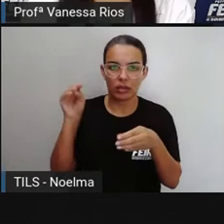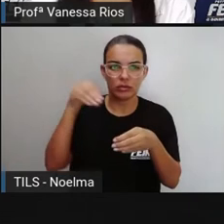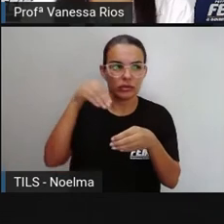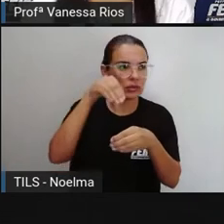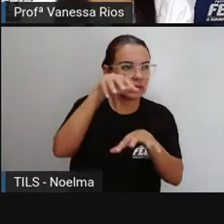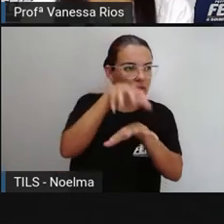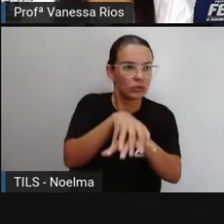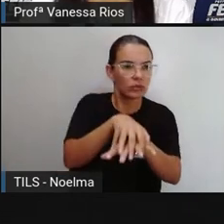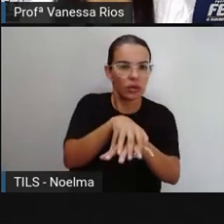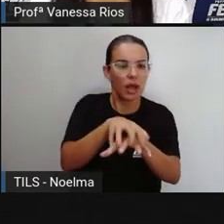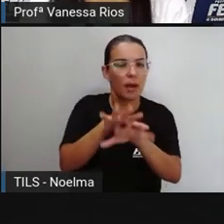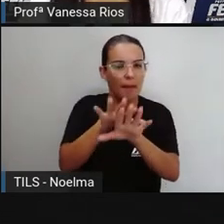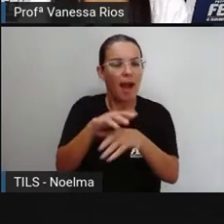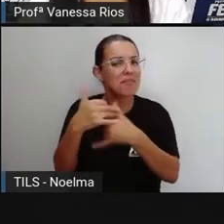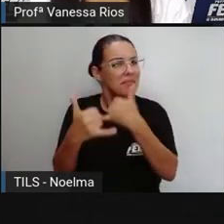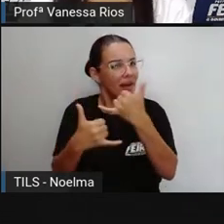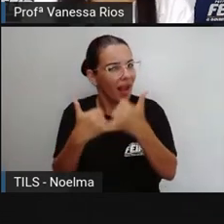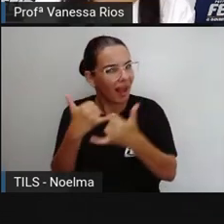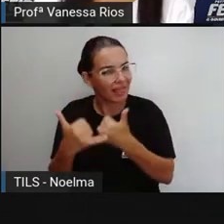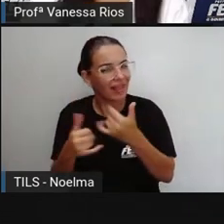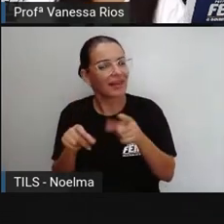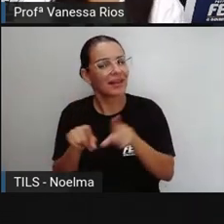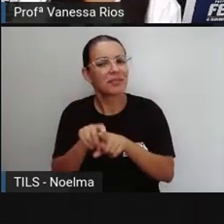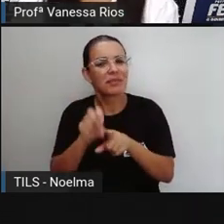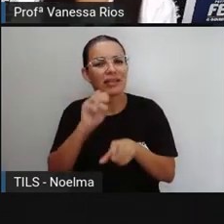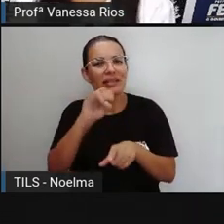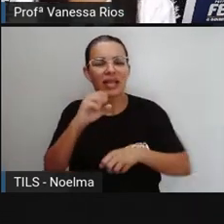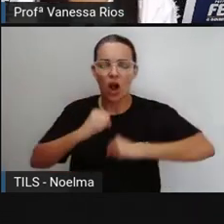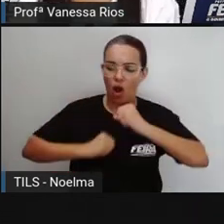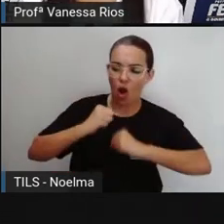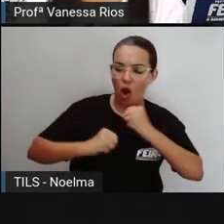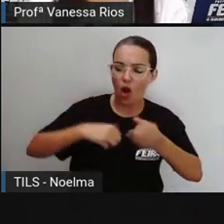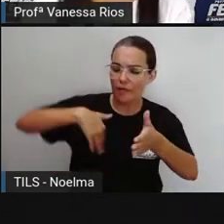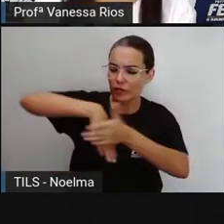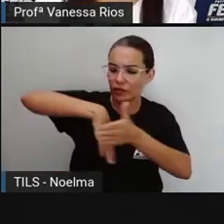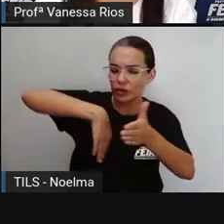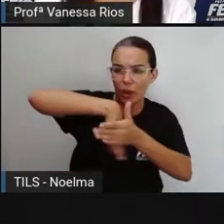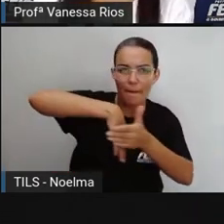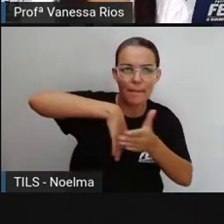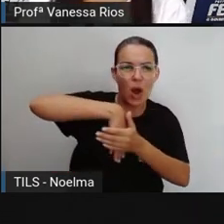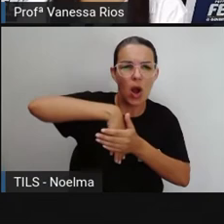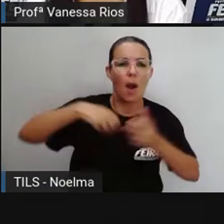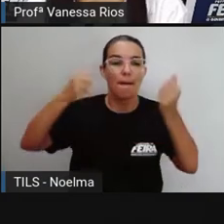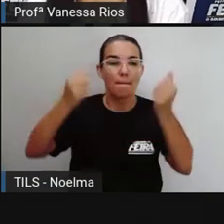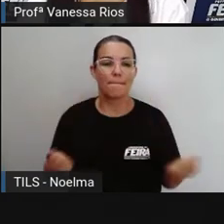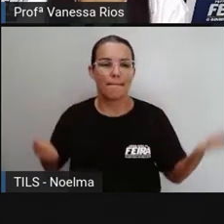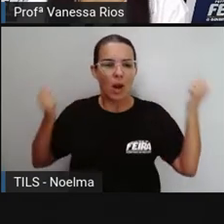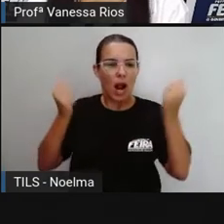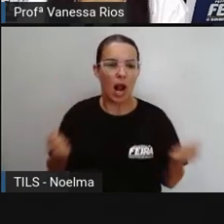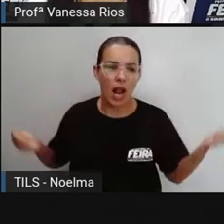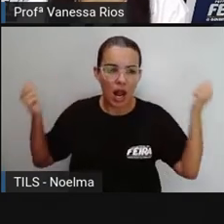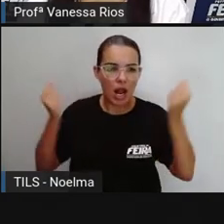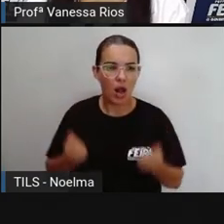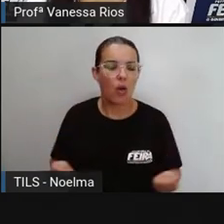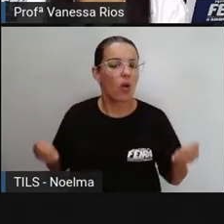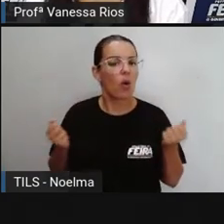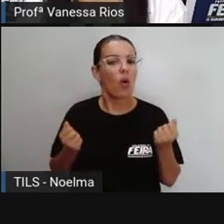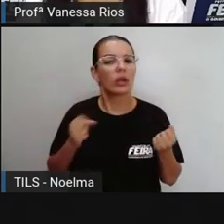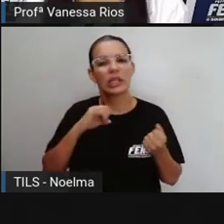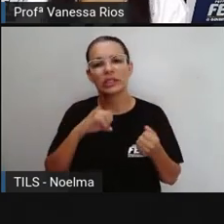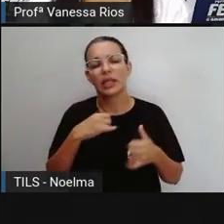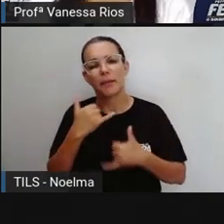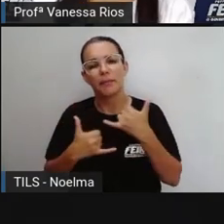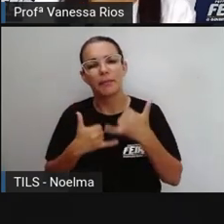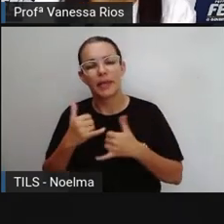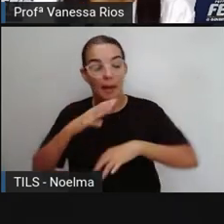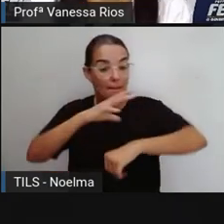as nossas brincadeiras também. Se você corre, se você brinca de futebol, se você pula corda, se você brinca